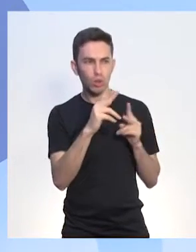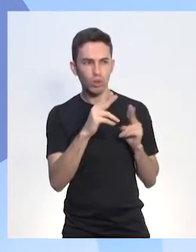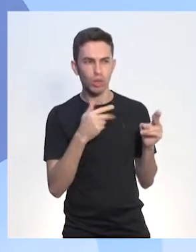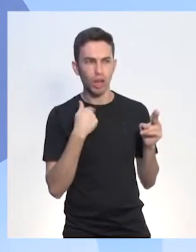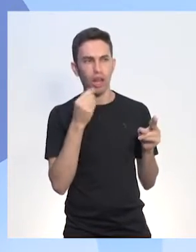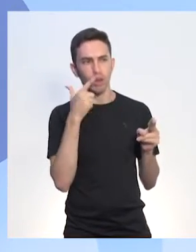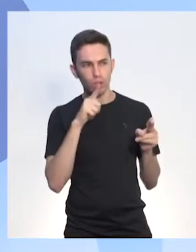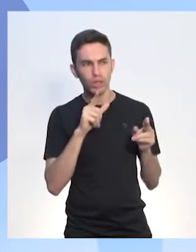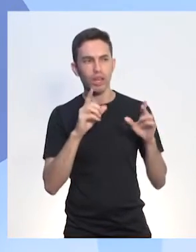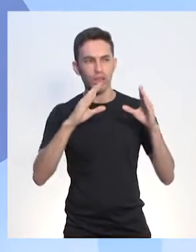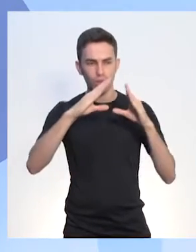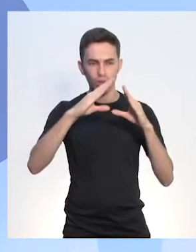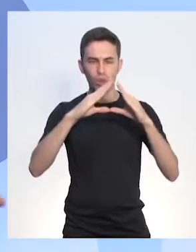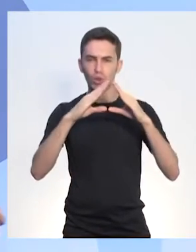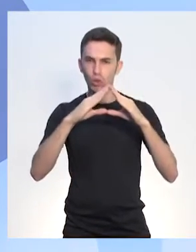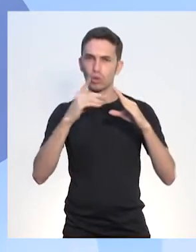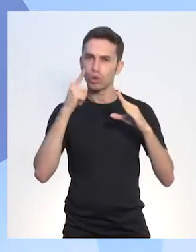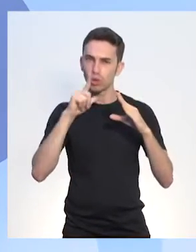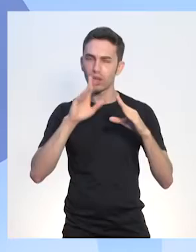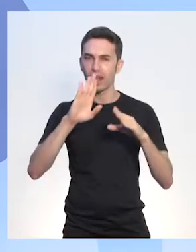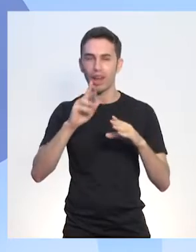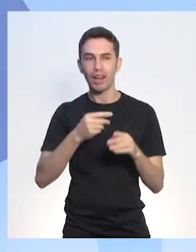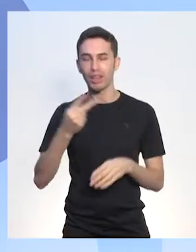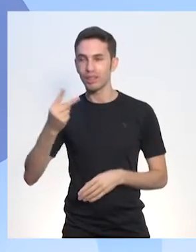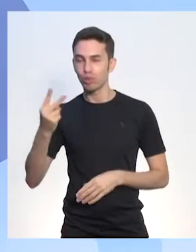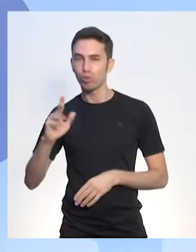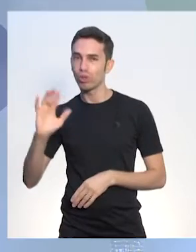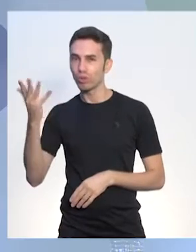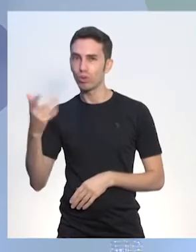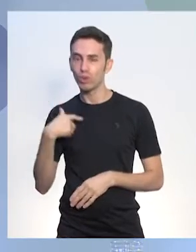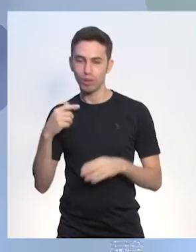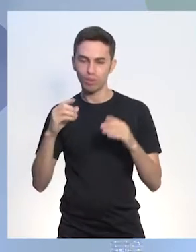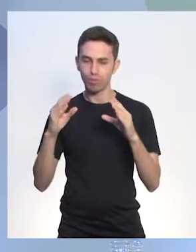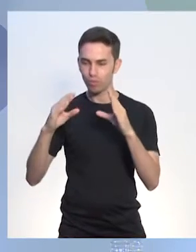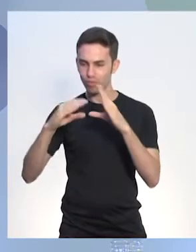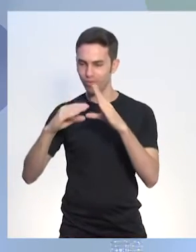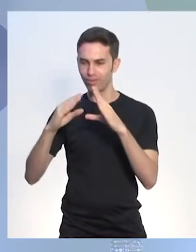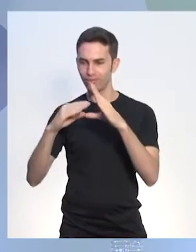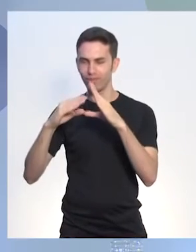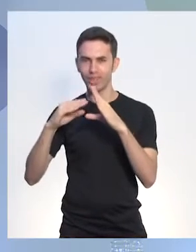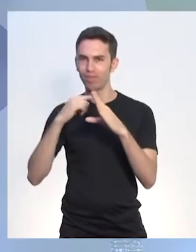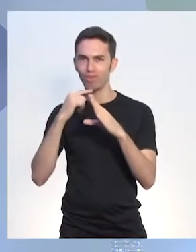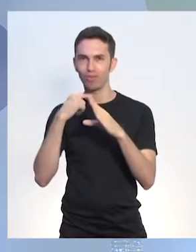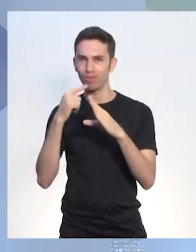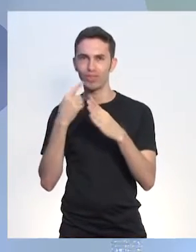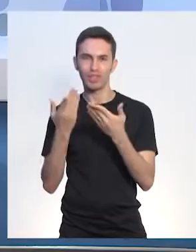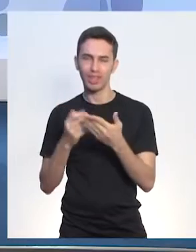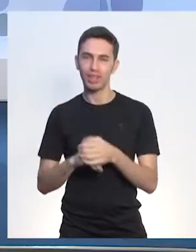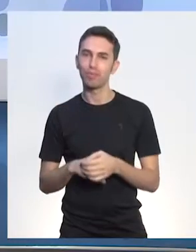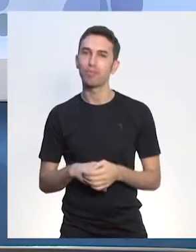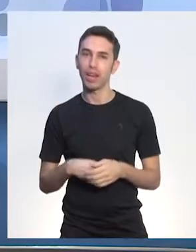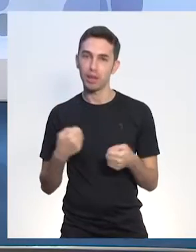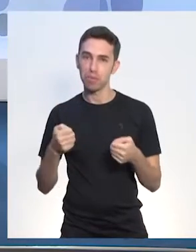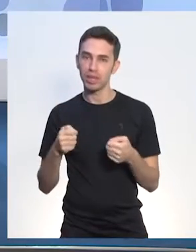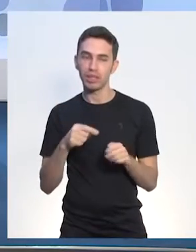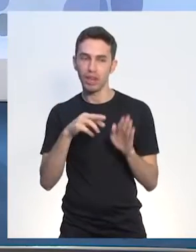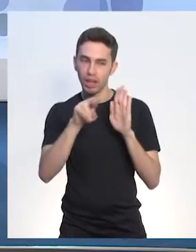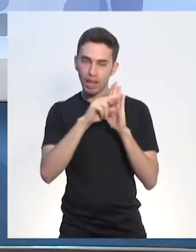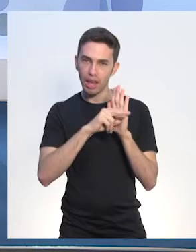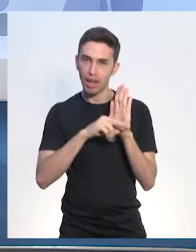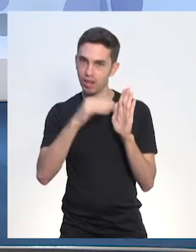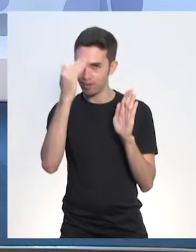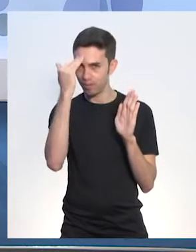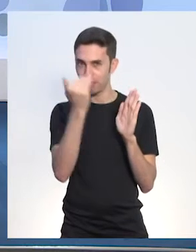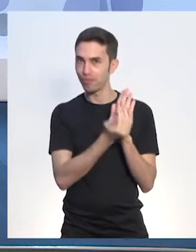conseguia montar o triângulo. E para a situação 2 a gente não conseguia. Exato, porque depende, né, se atende ou não à condição. Exatamente. Né? É a